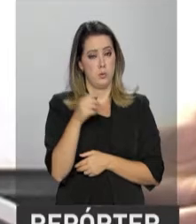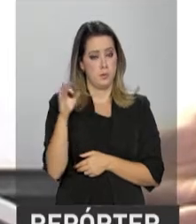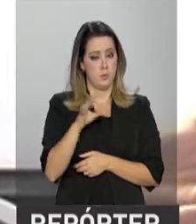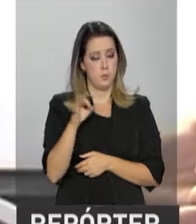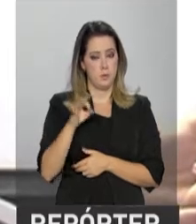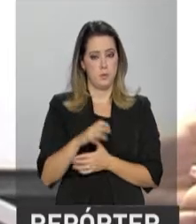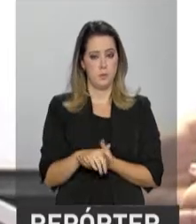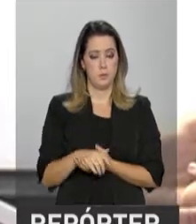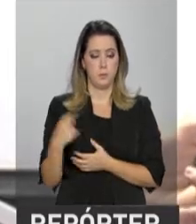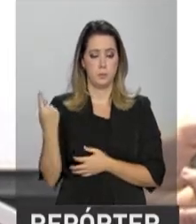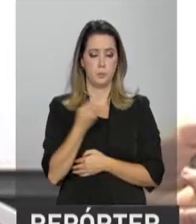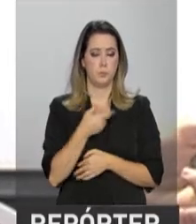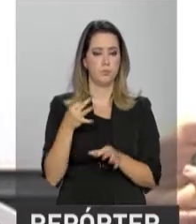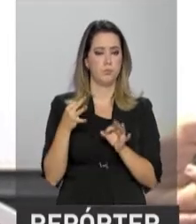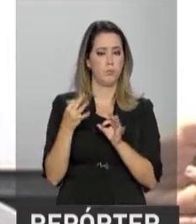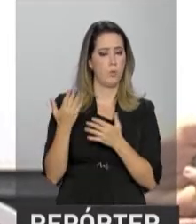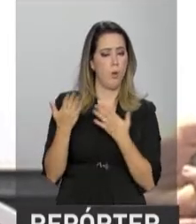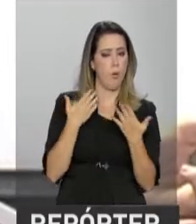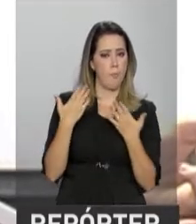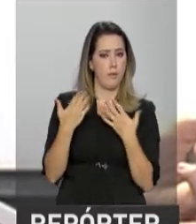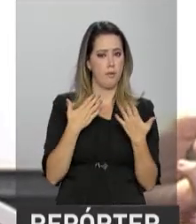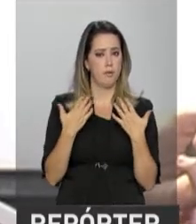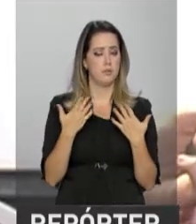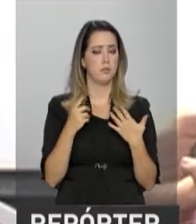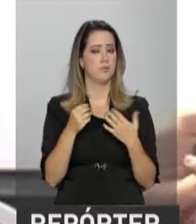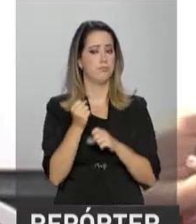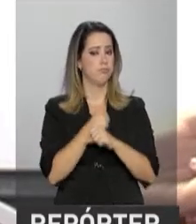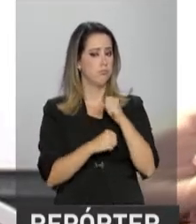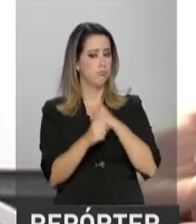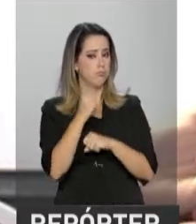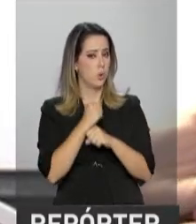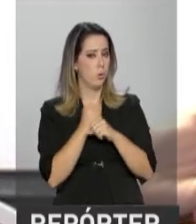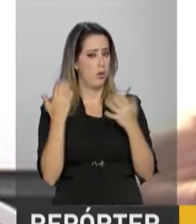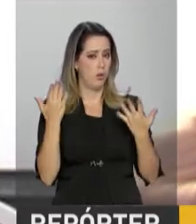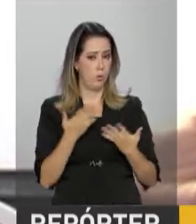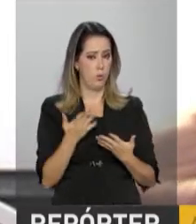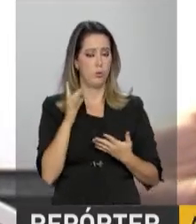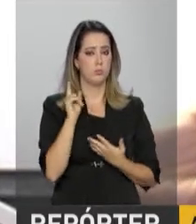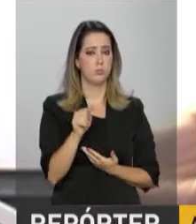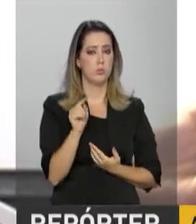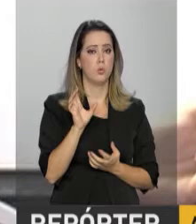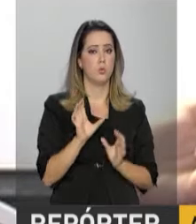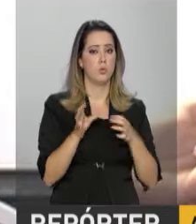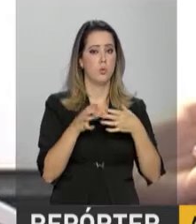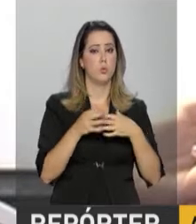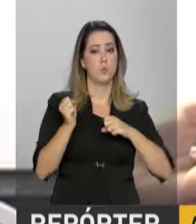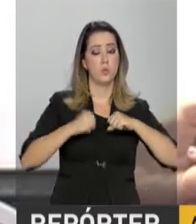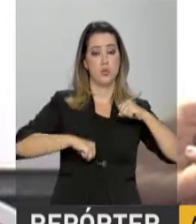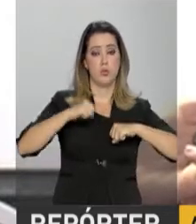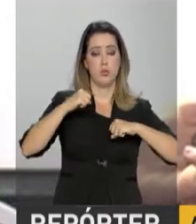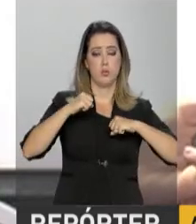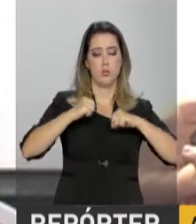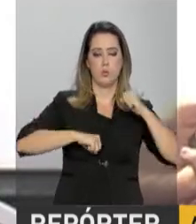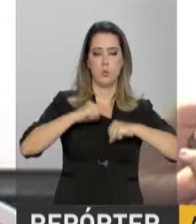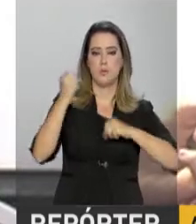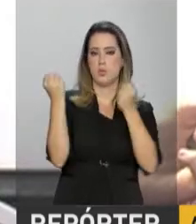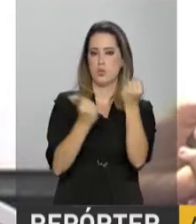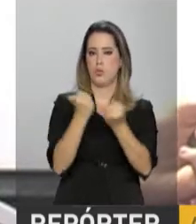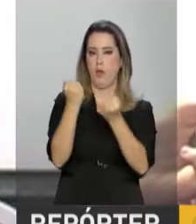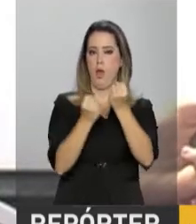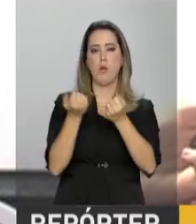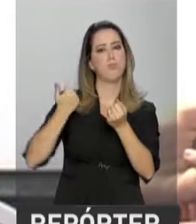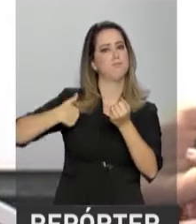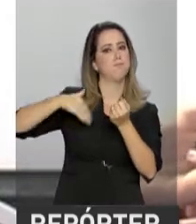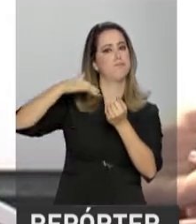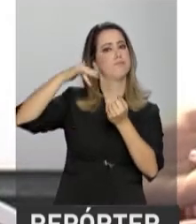nas comparações que envolvem o ano de 2017 quanto 2016 o setor de veículos automotores é o que mais se destaca com